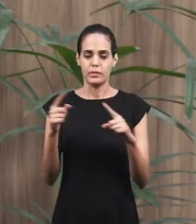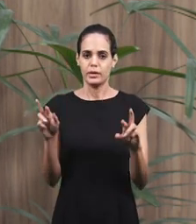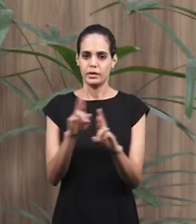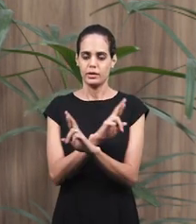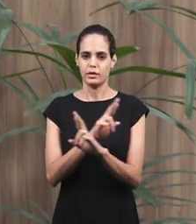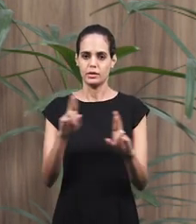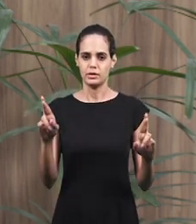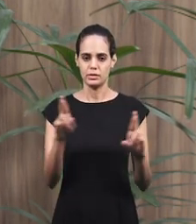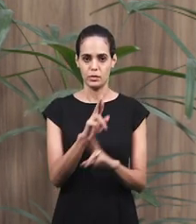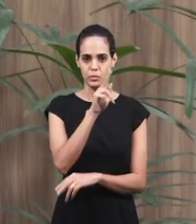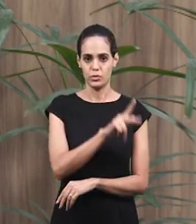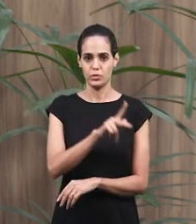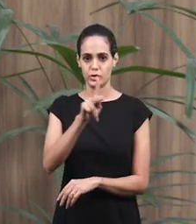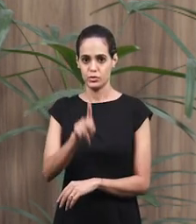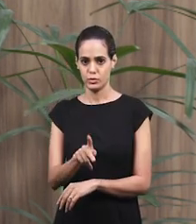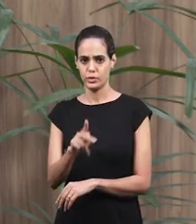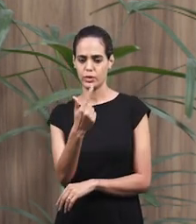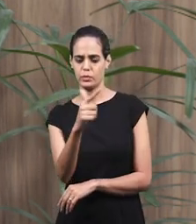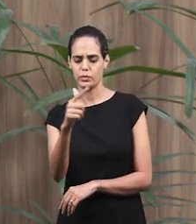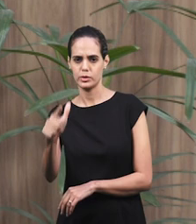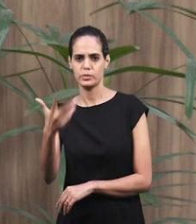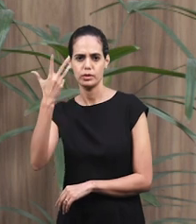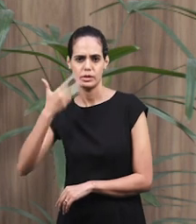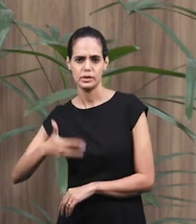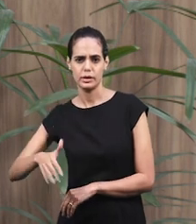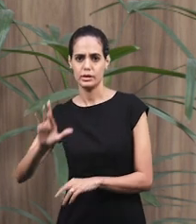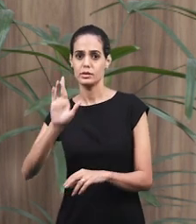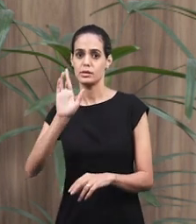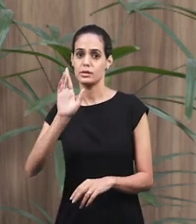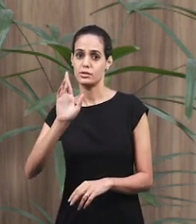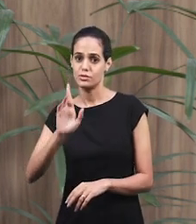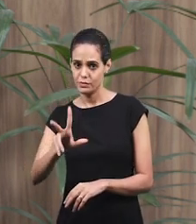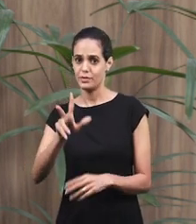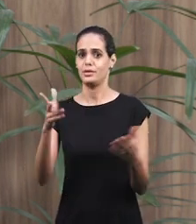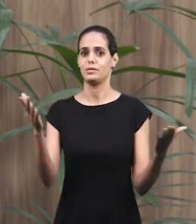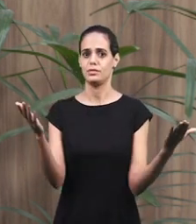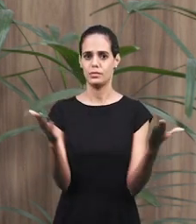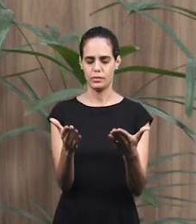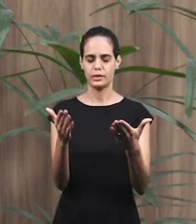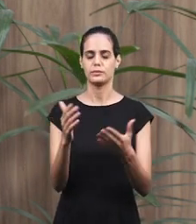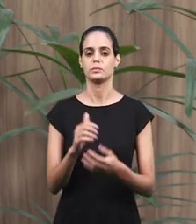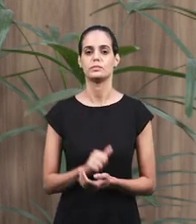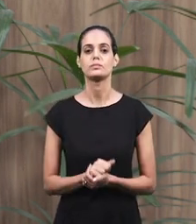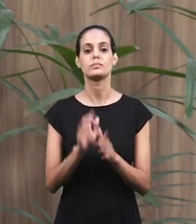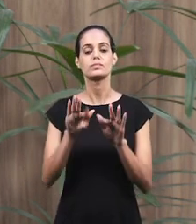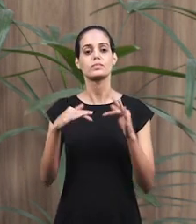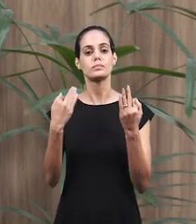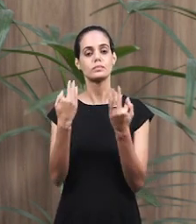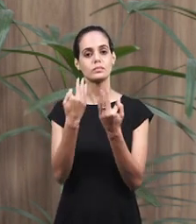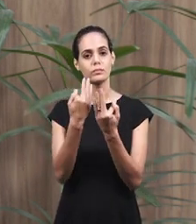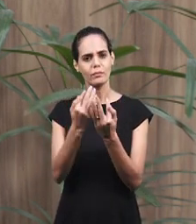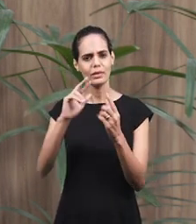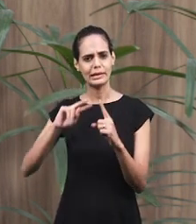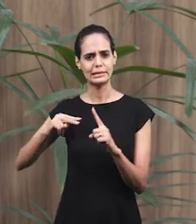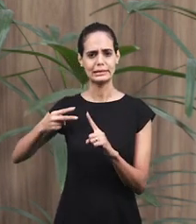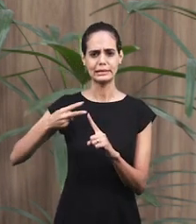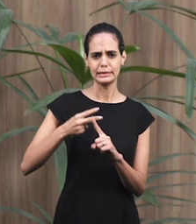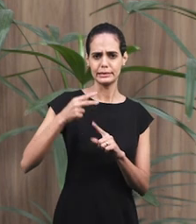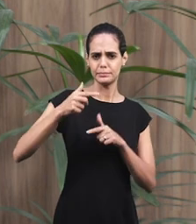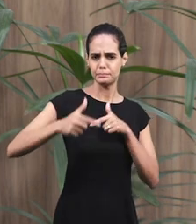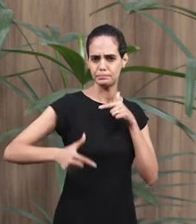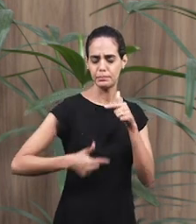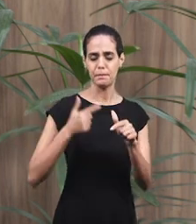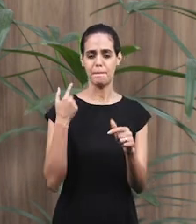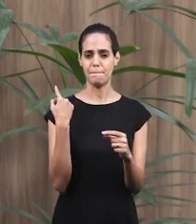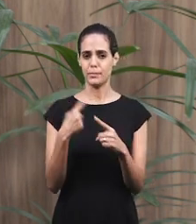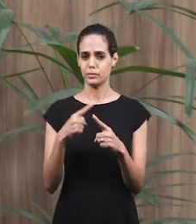com as professoras e com as outras crianças é diferente. Além disso, a família tem mais uma demanda com a escolarização, embora